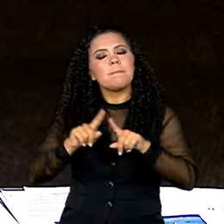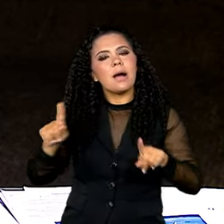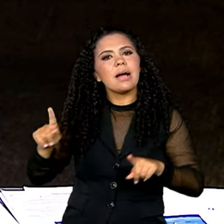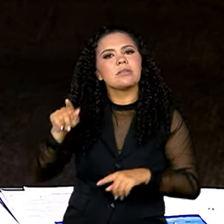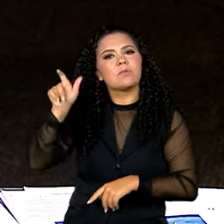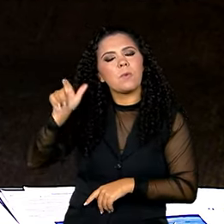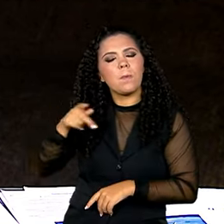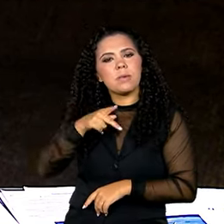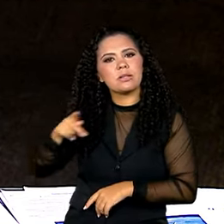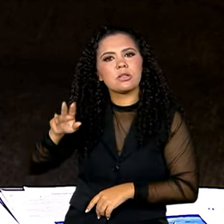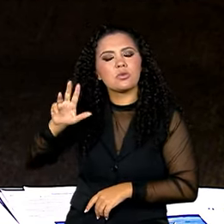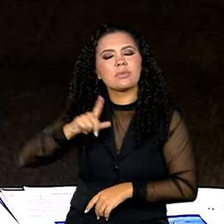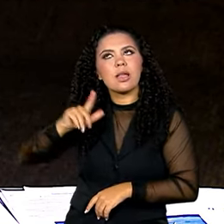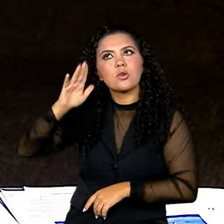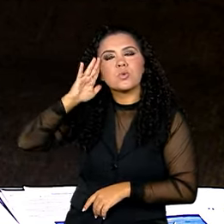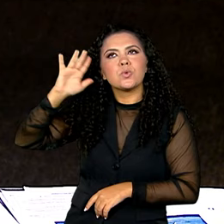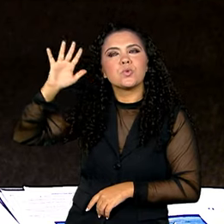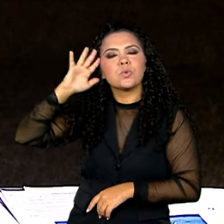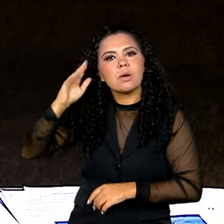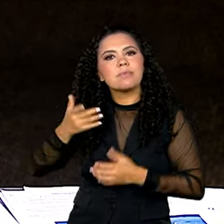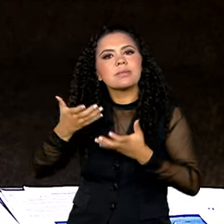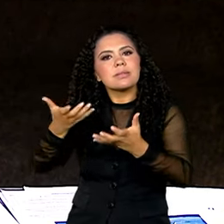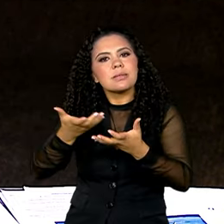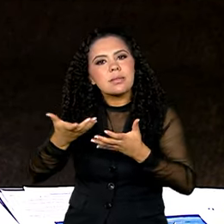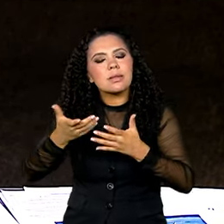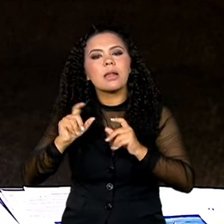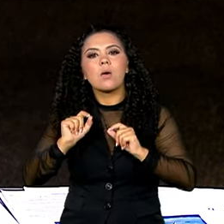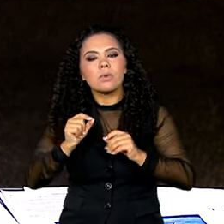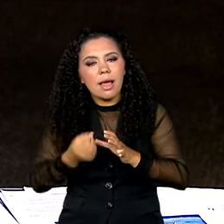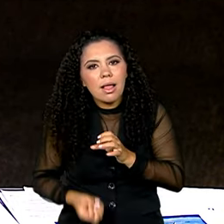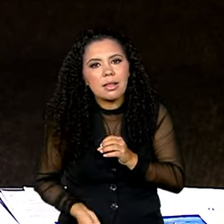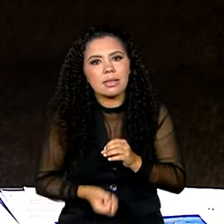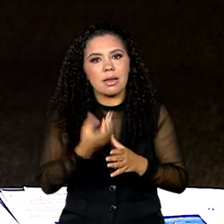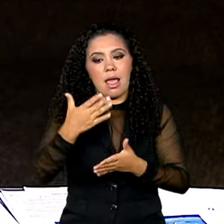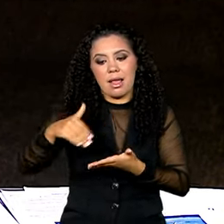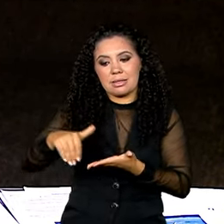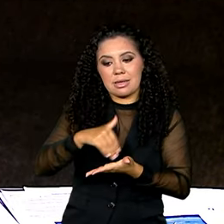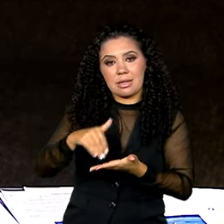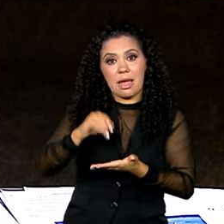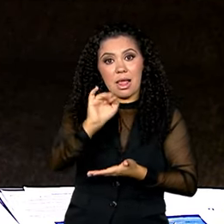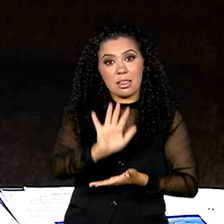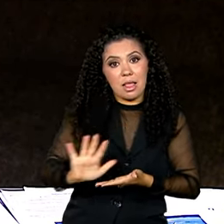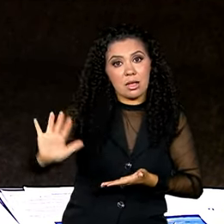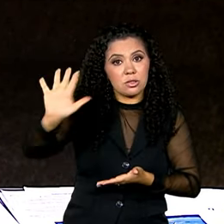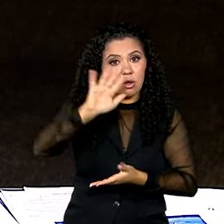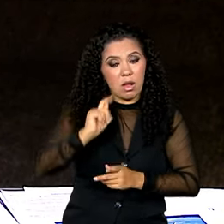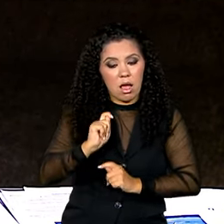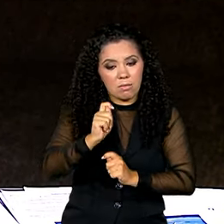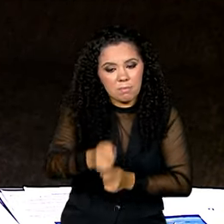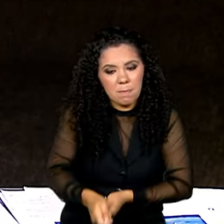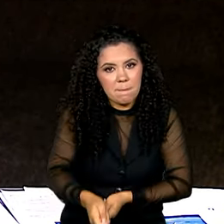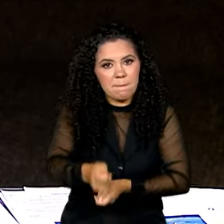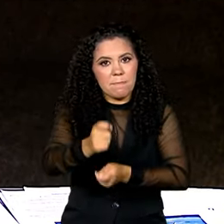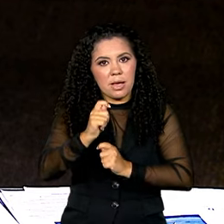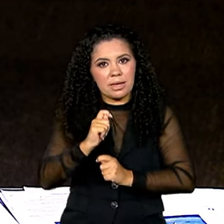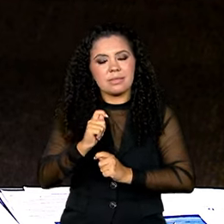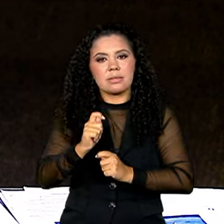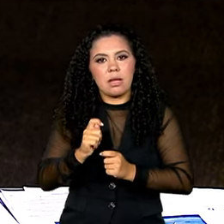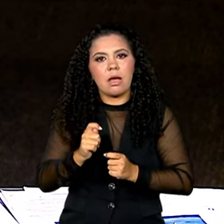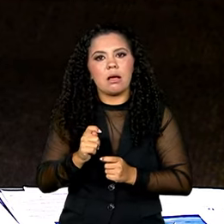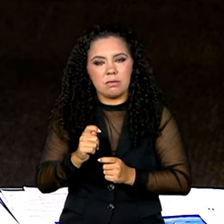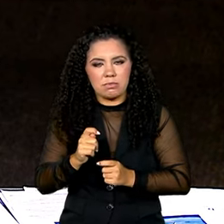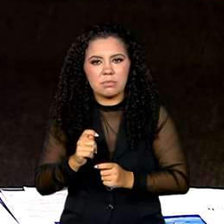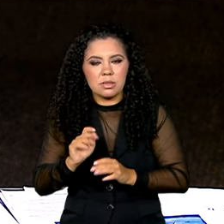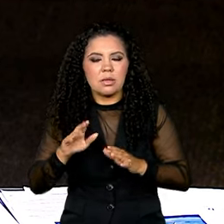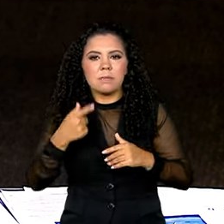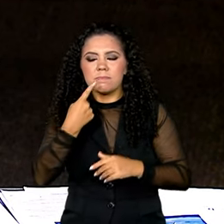presidente Lula materializou, que foi a criação da Secretaria Nacional da Pesca Artesanal, que recentemente,